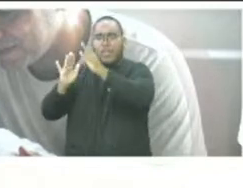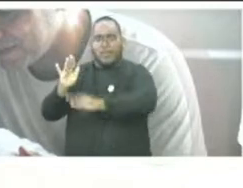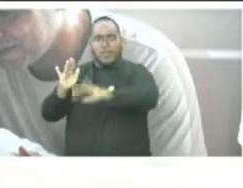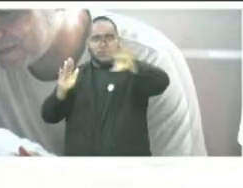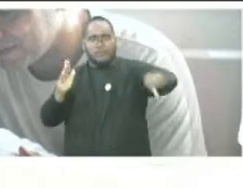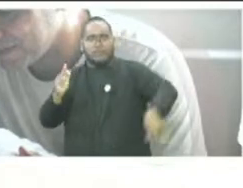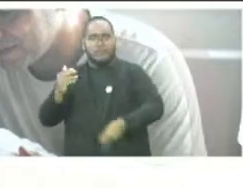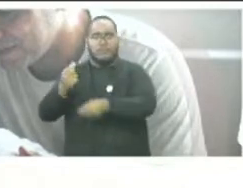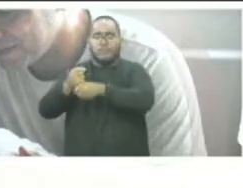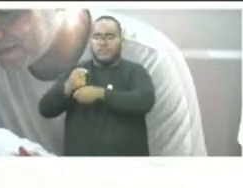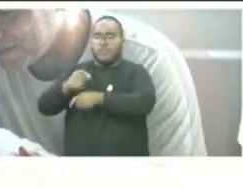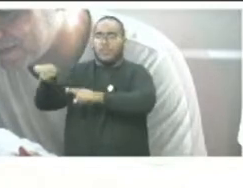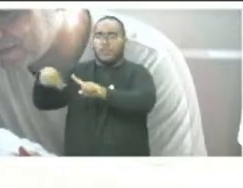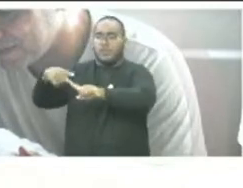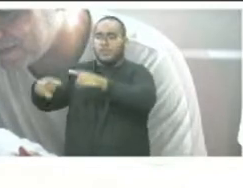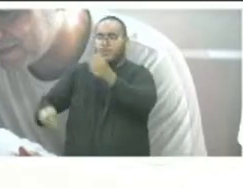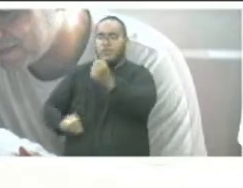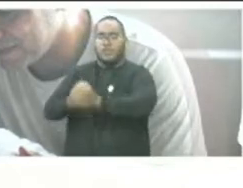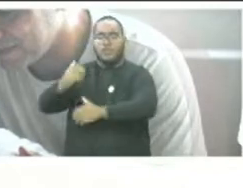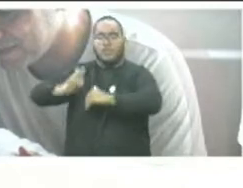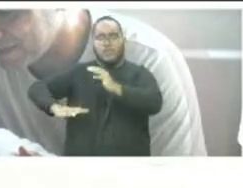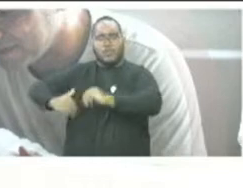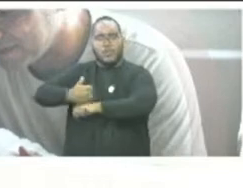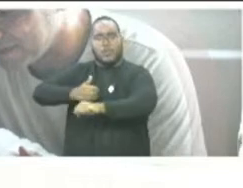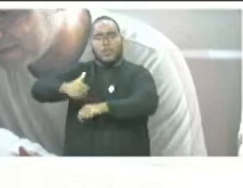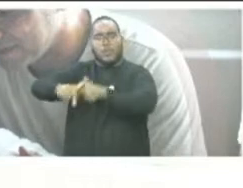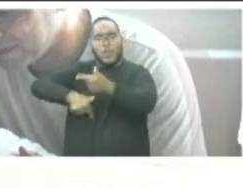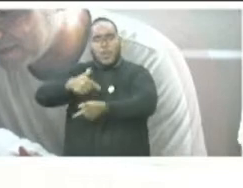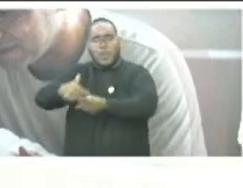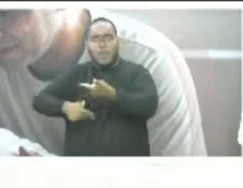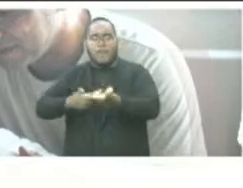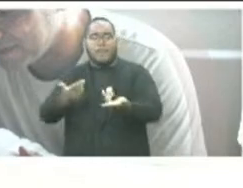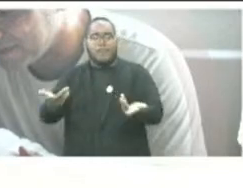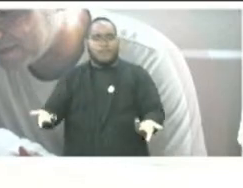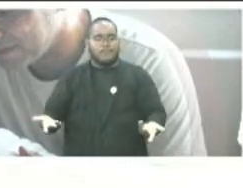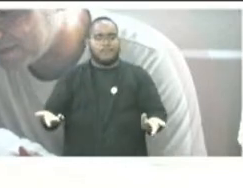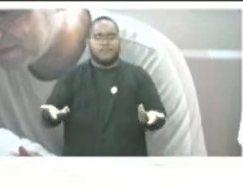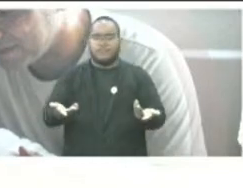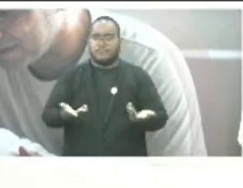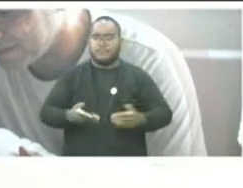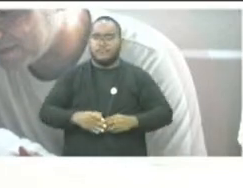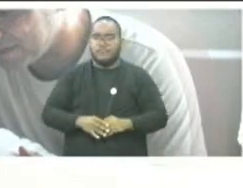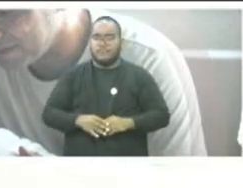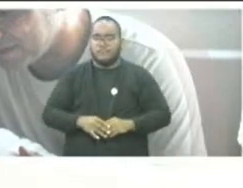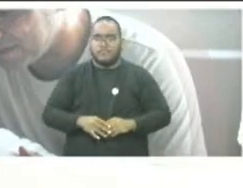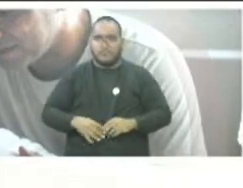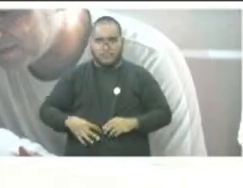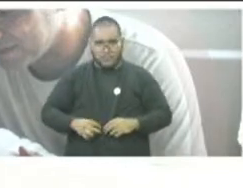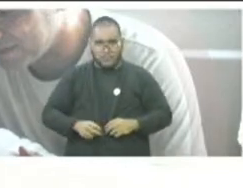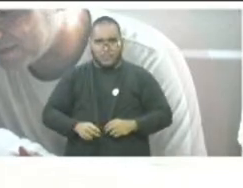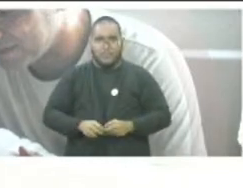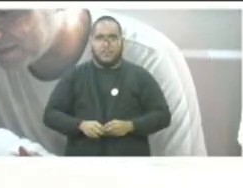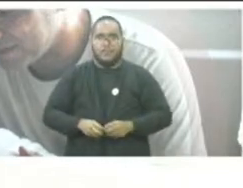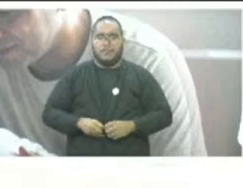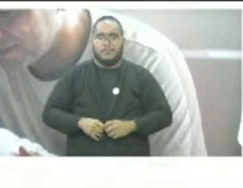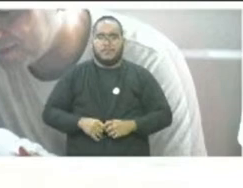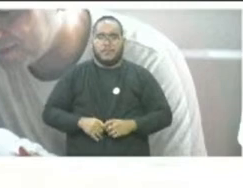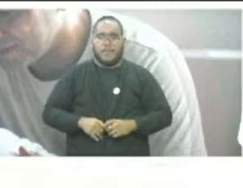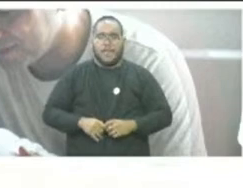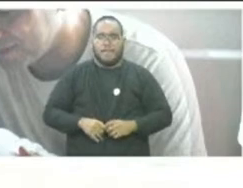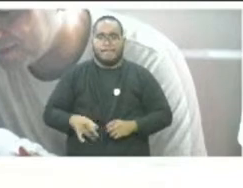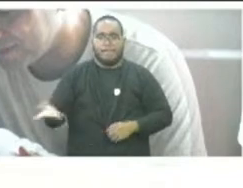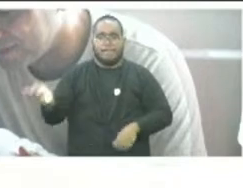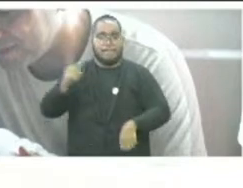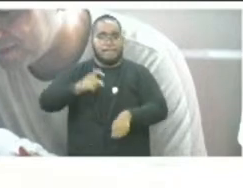aos profissionais. Então, como é que a gente também, estes